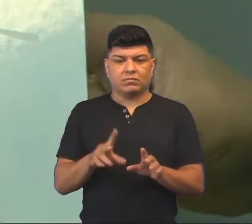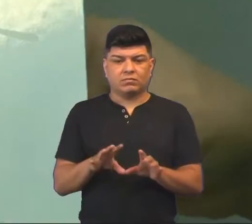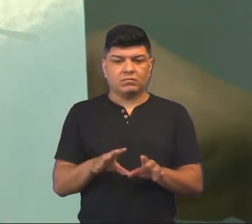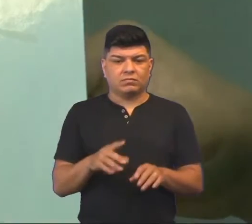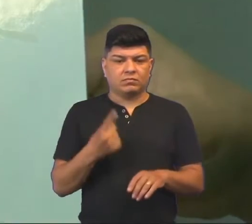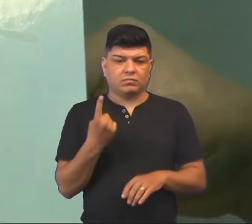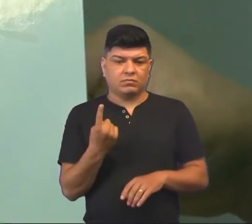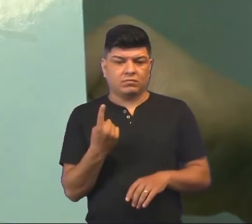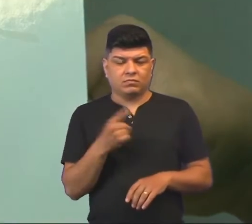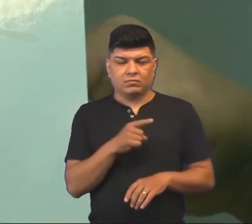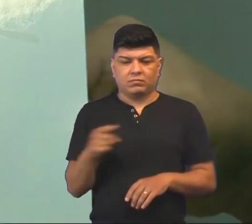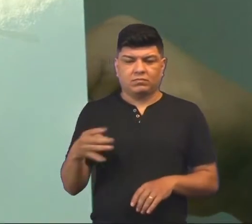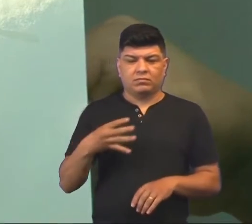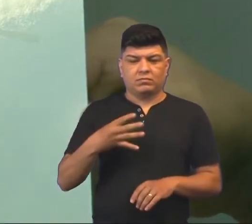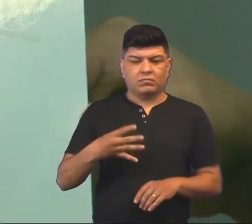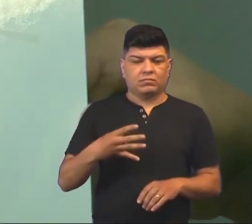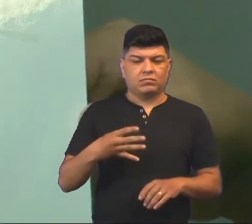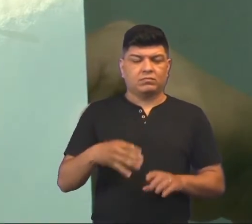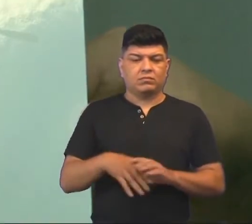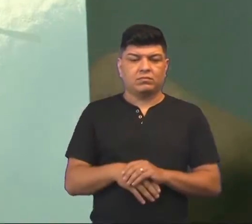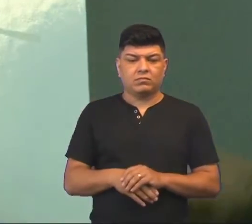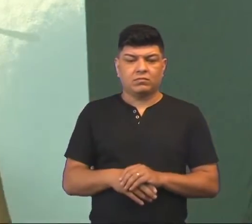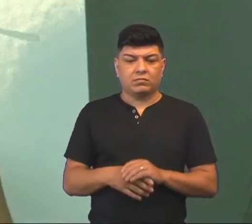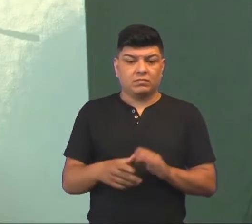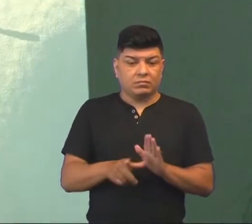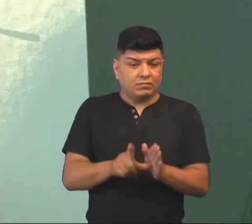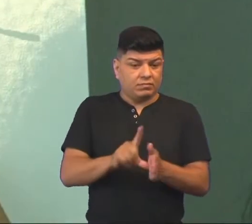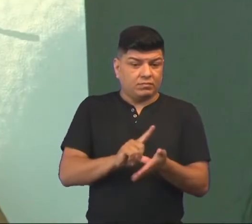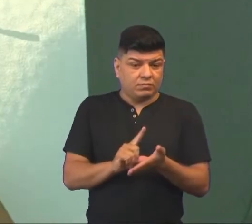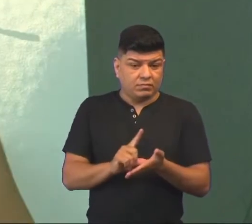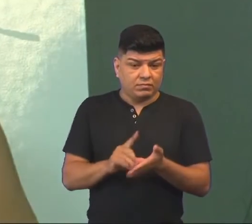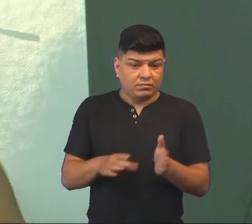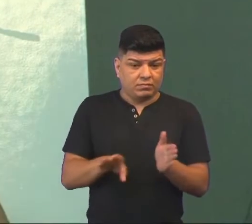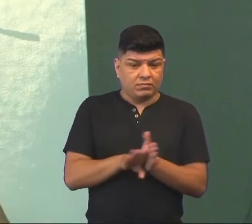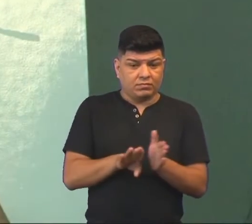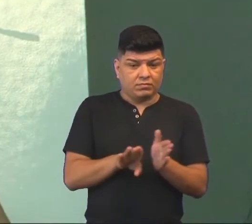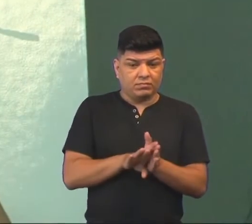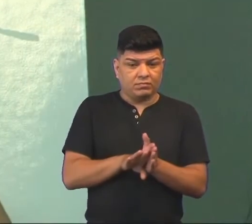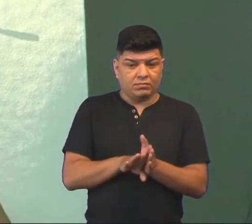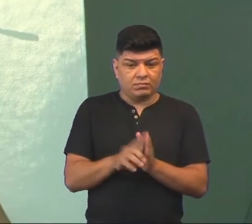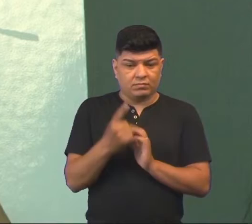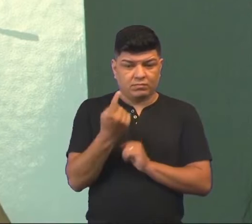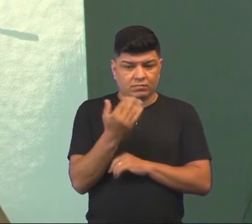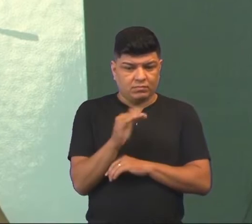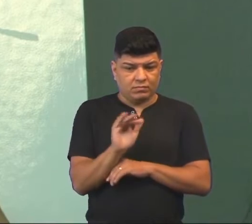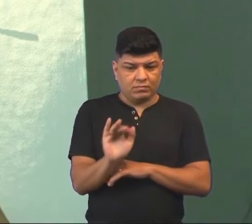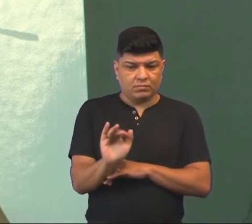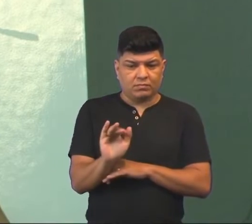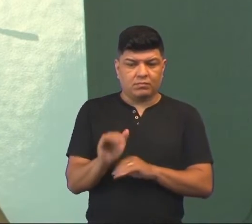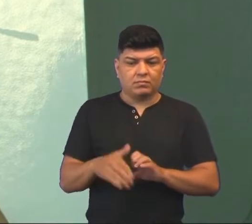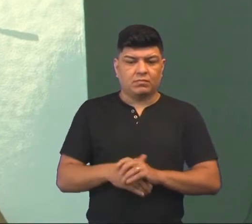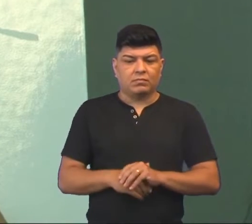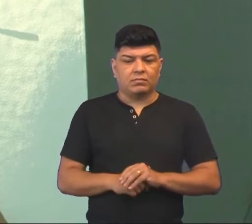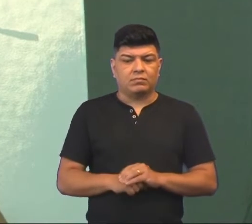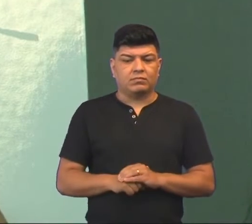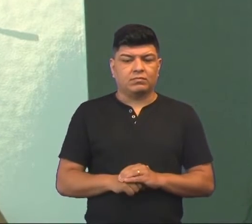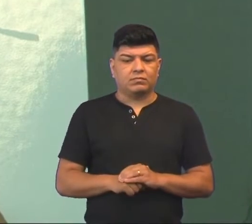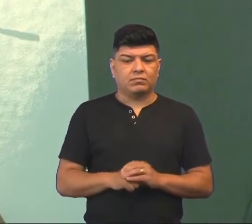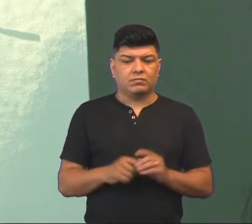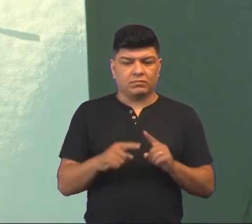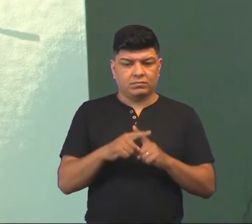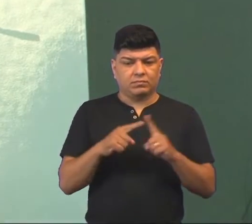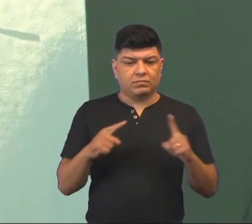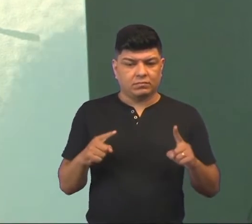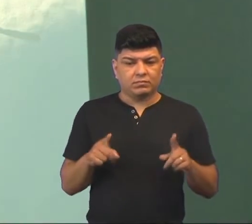posição de 1/4 que fica aqui, ó. Ela vem antes de 1/2, tá? A